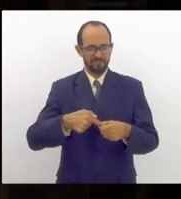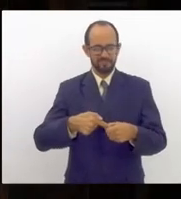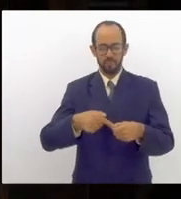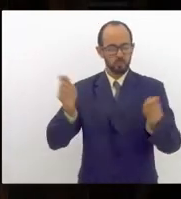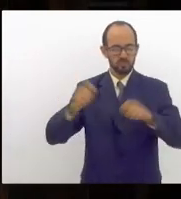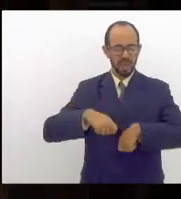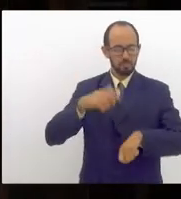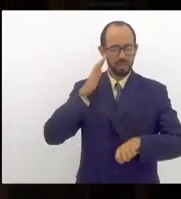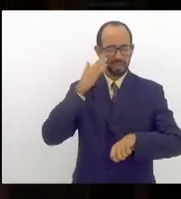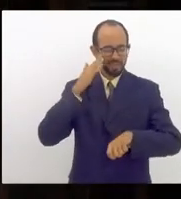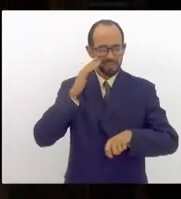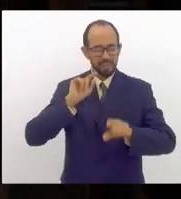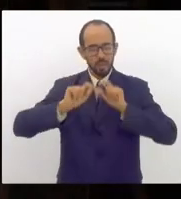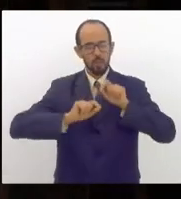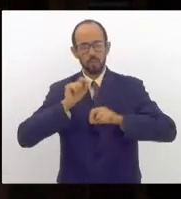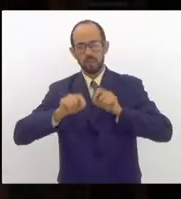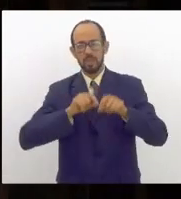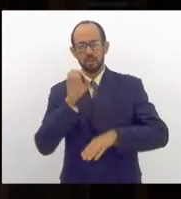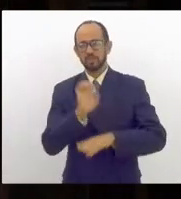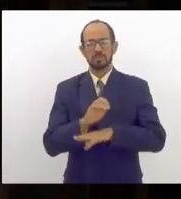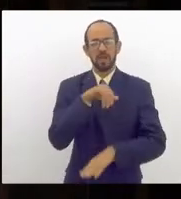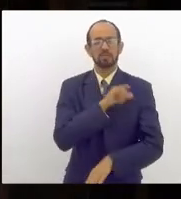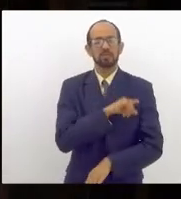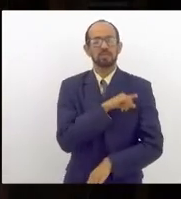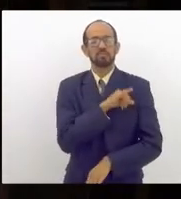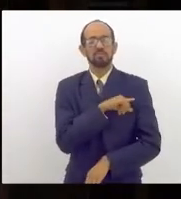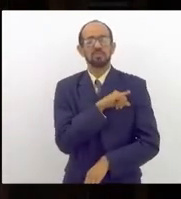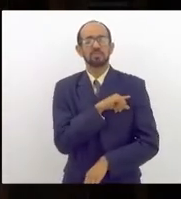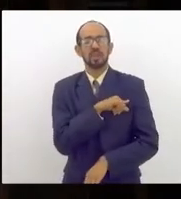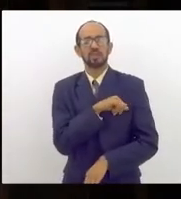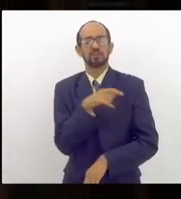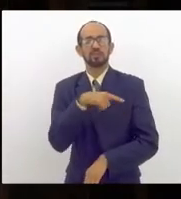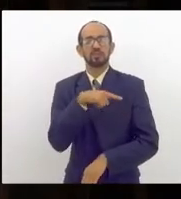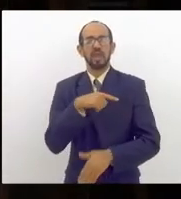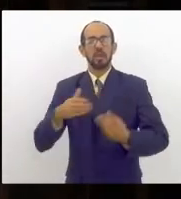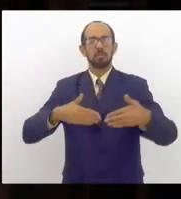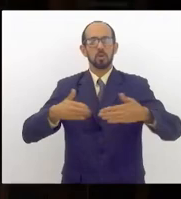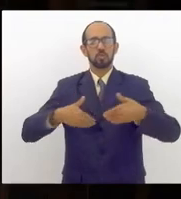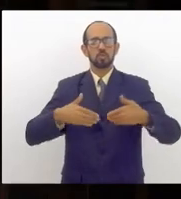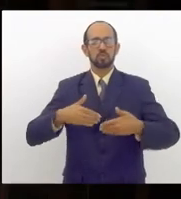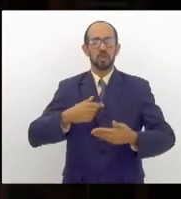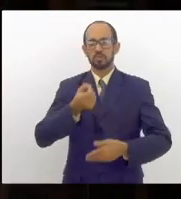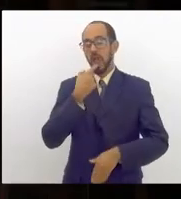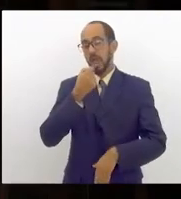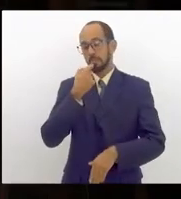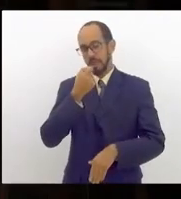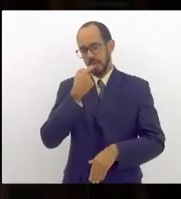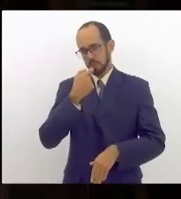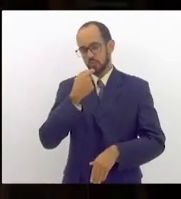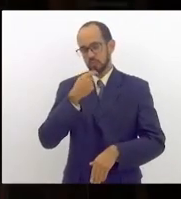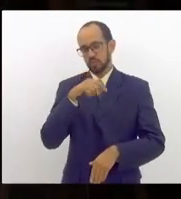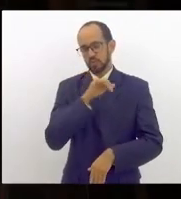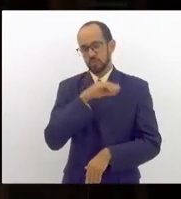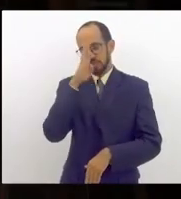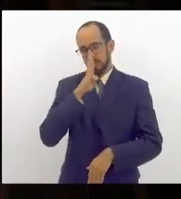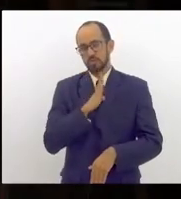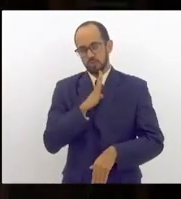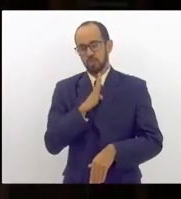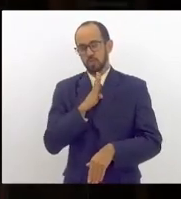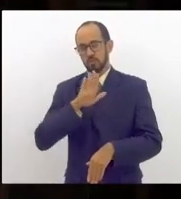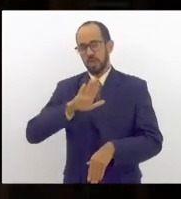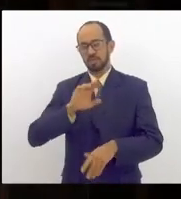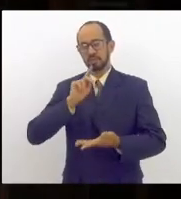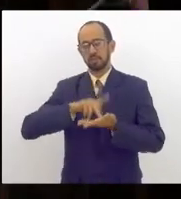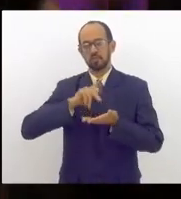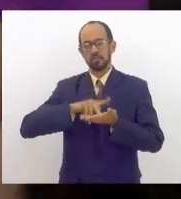o estado que tenha a concentração da grande parte da produção farmacêutica brasileira que